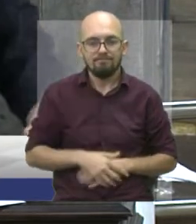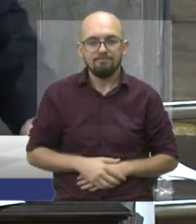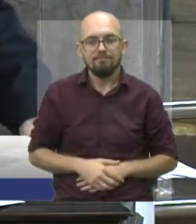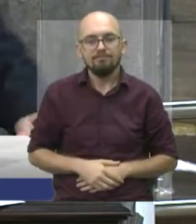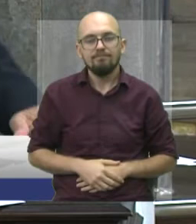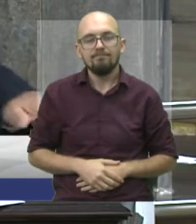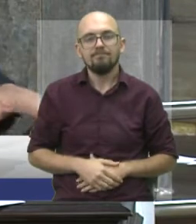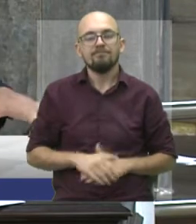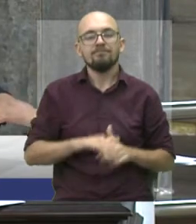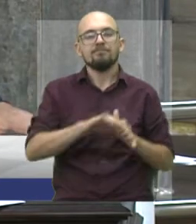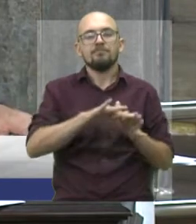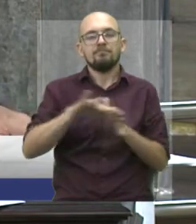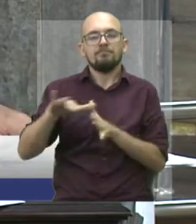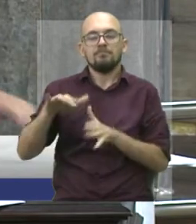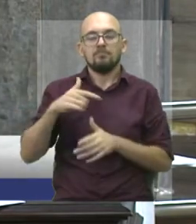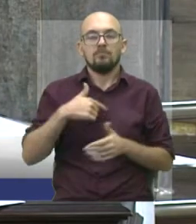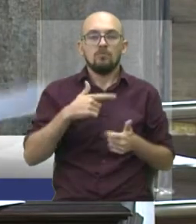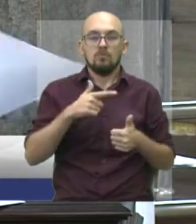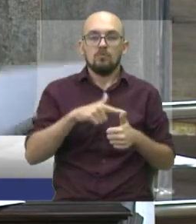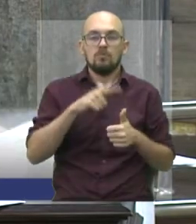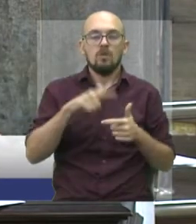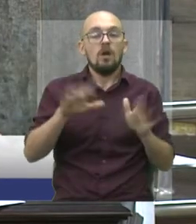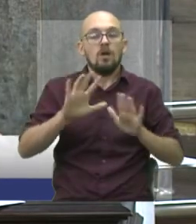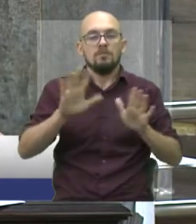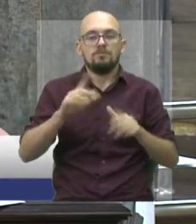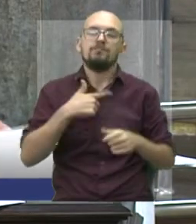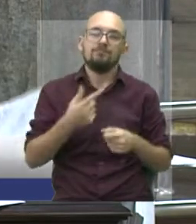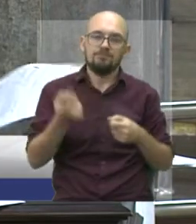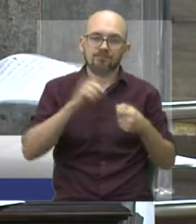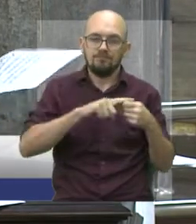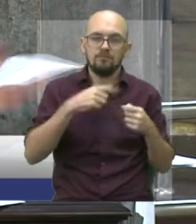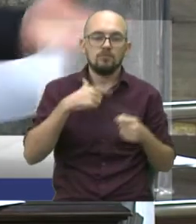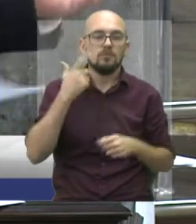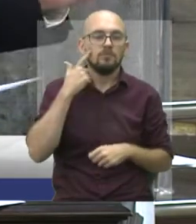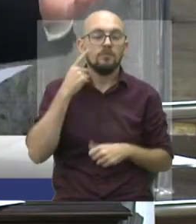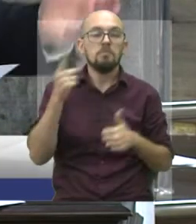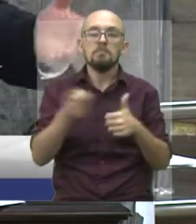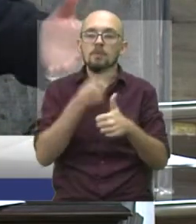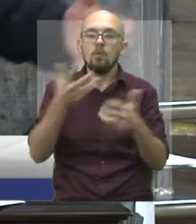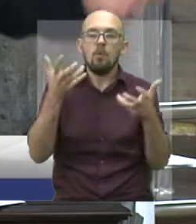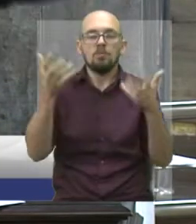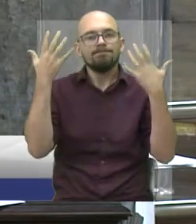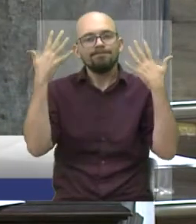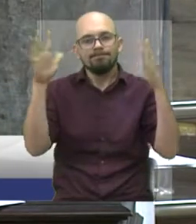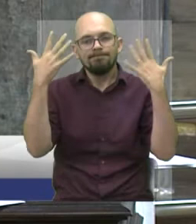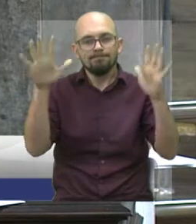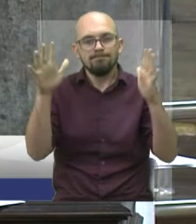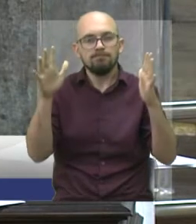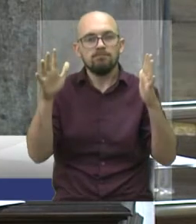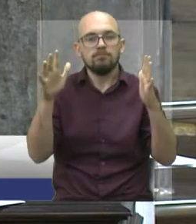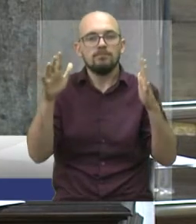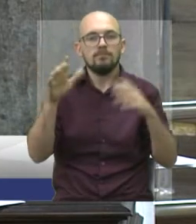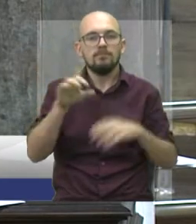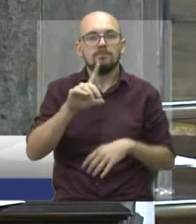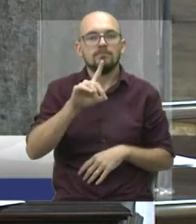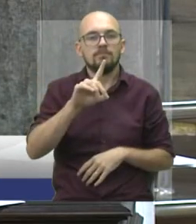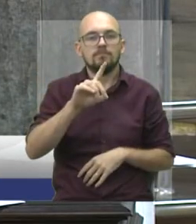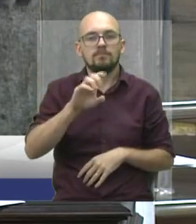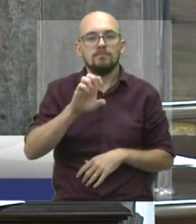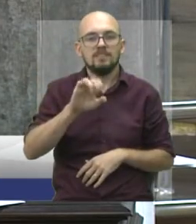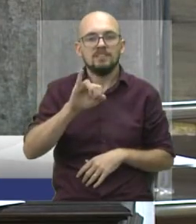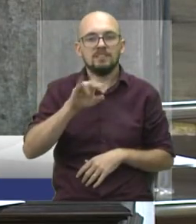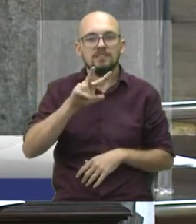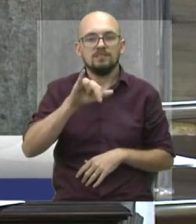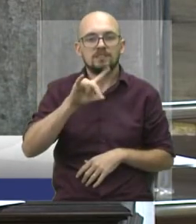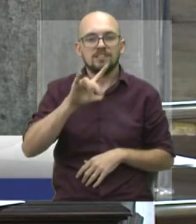Outro assunto que eu queria falar aqui... Não, primeiramente eu queria parabenizar o David, do